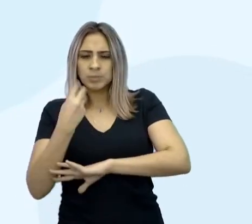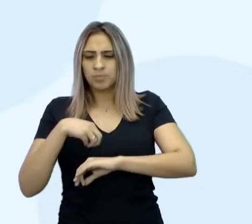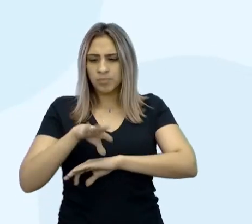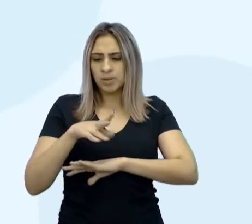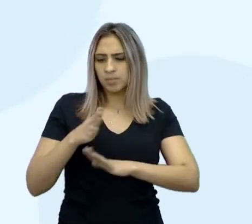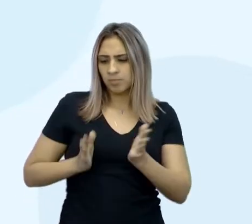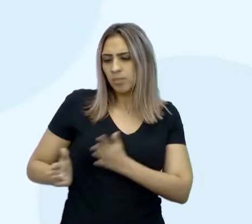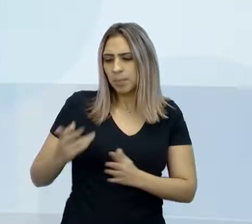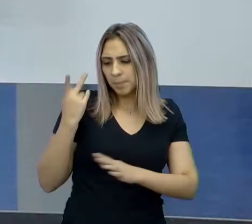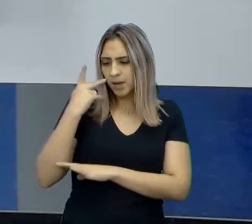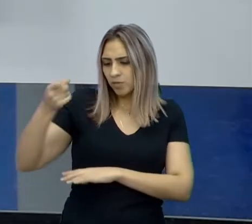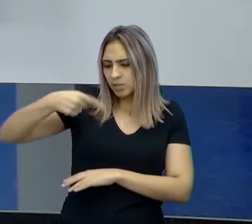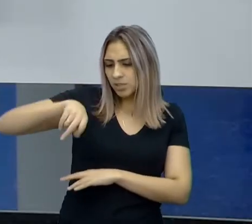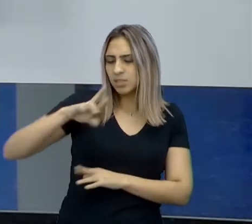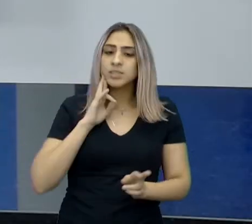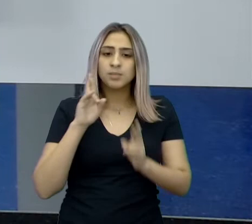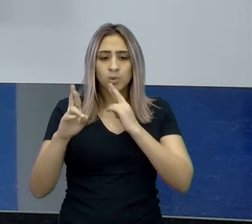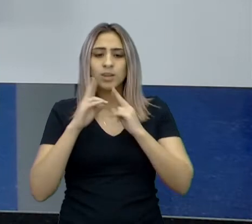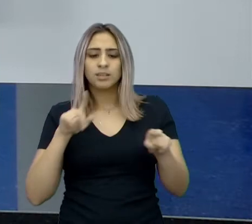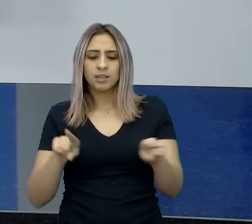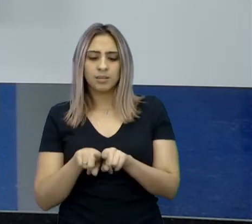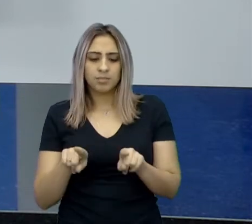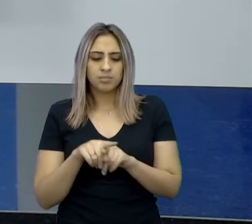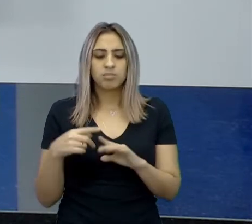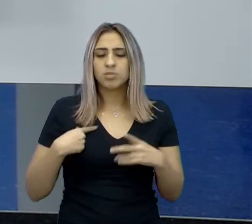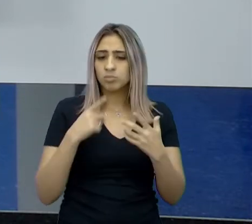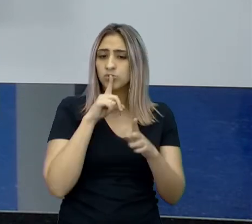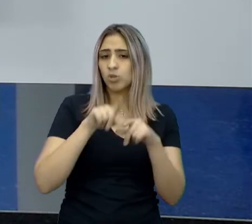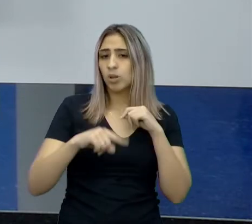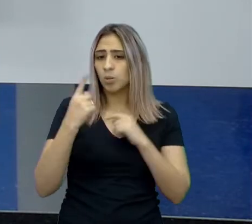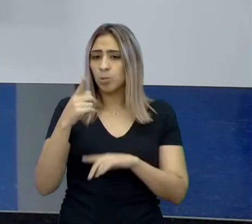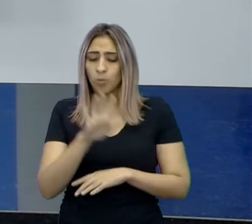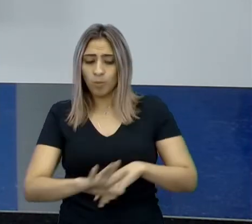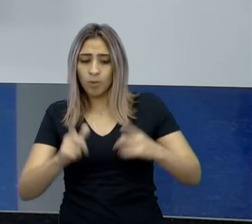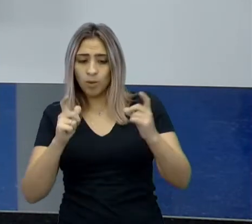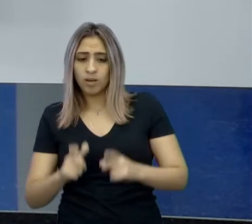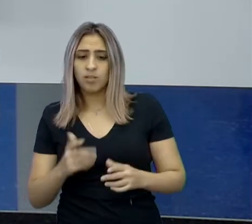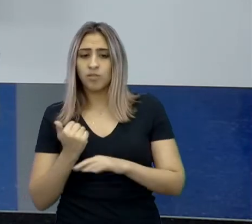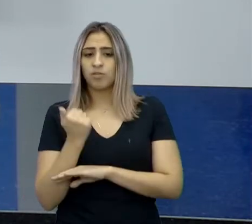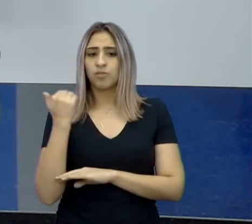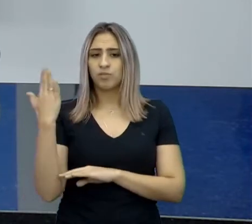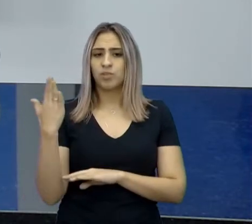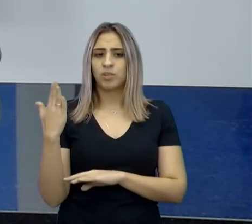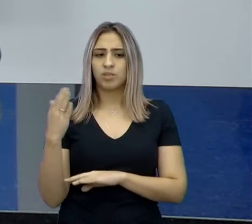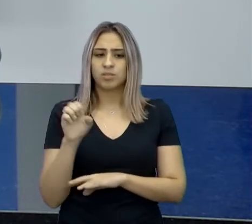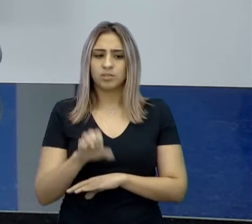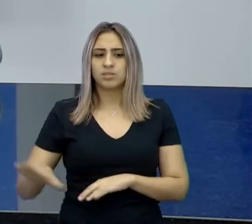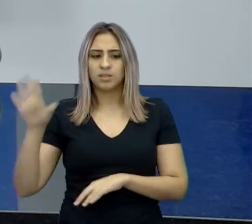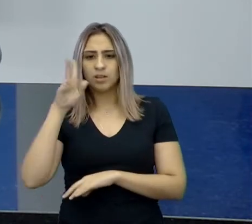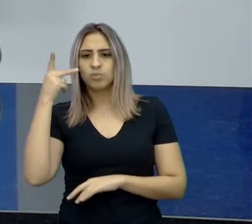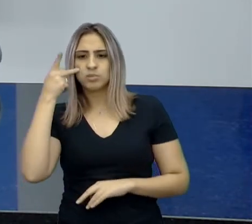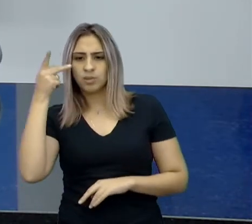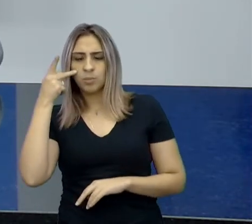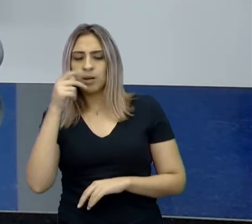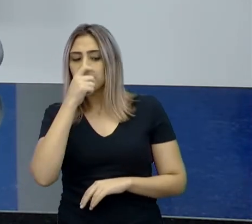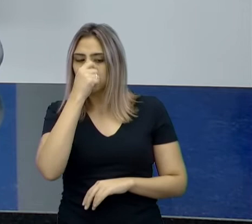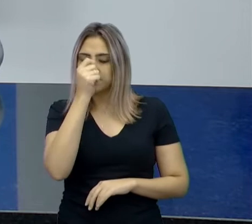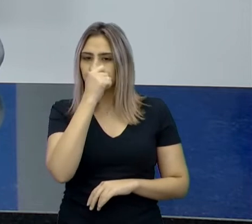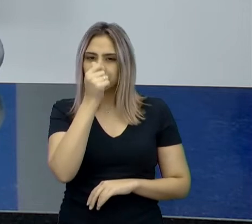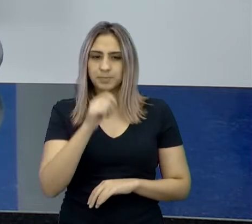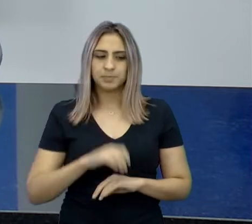espaço aí para vocês responderem também, né? Eu decidi escolher uma região fora do estado de São Paulo,